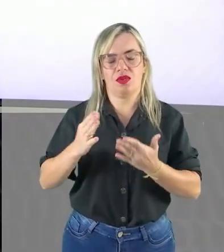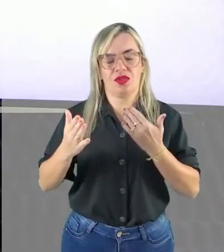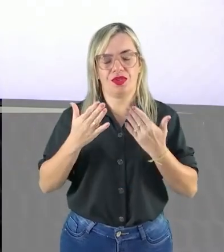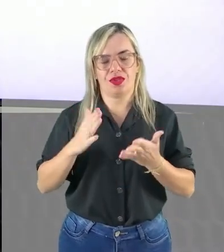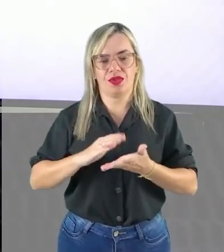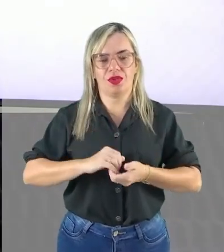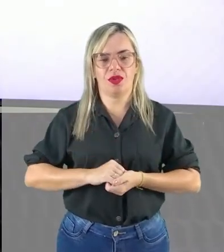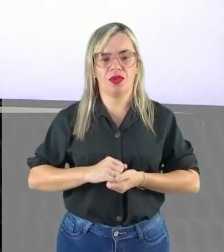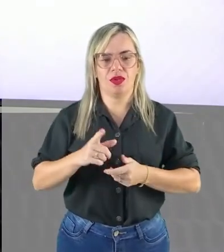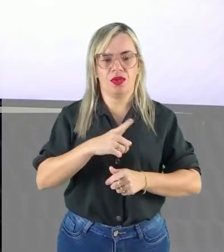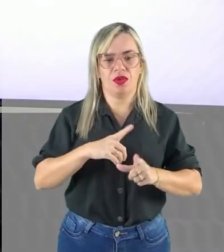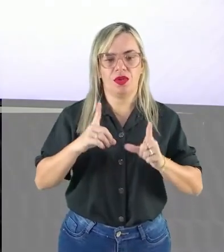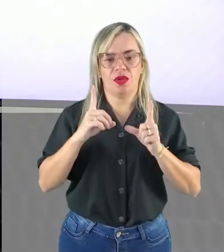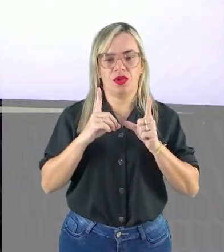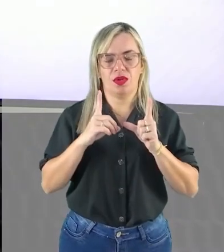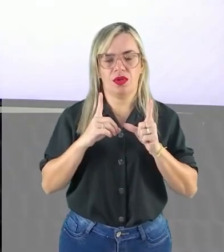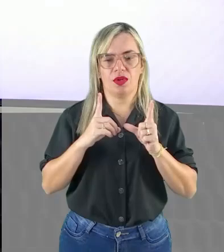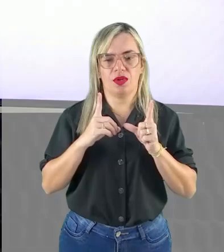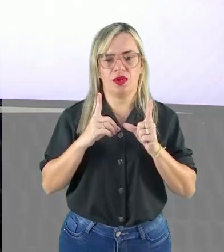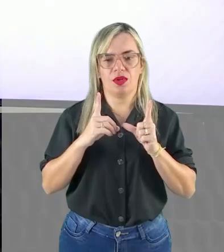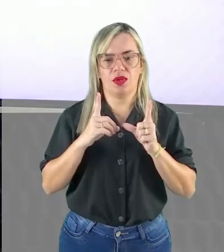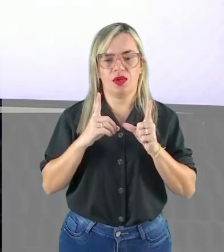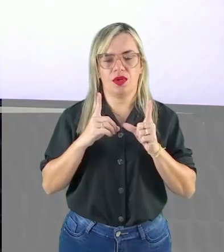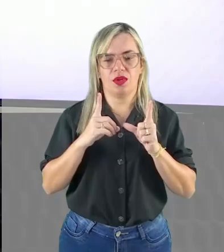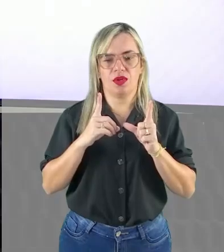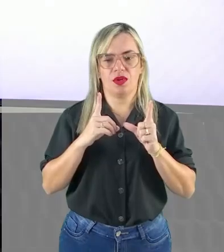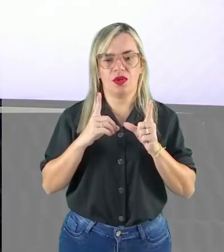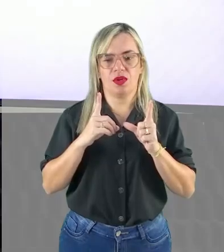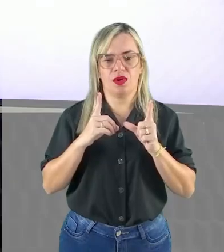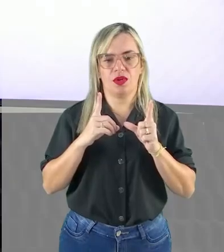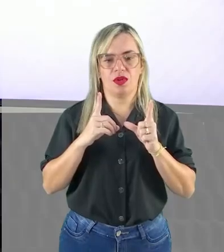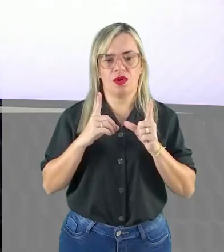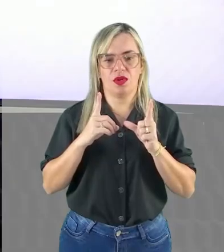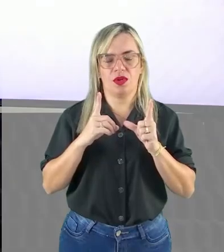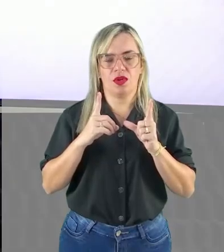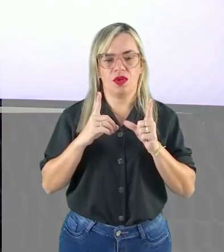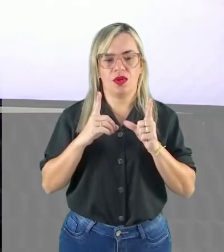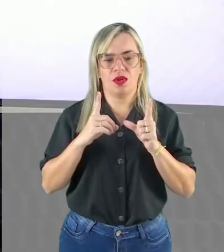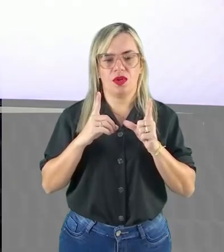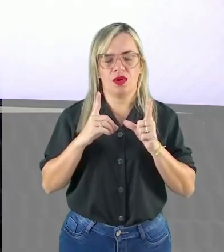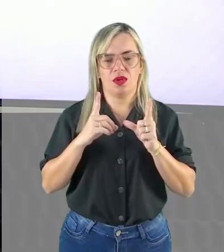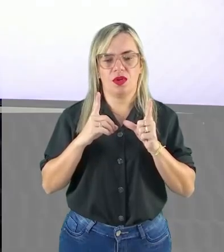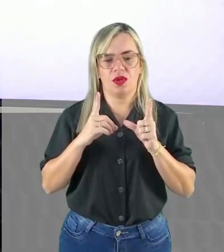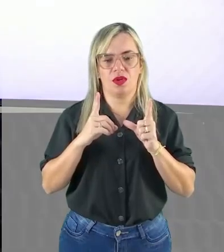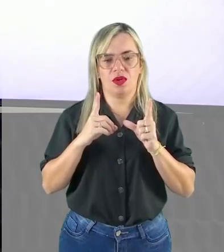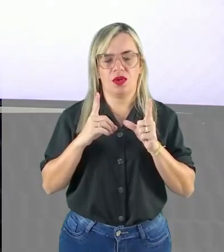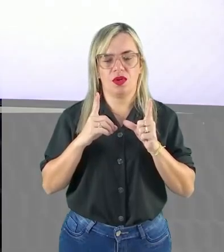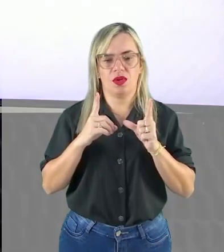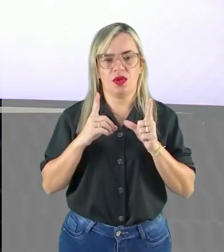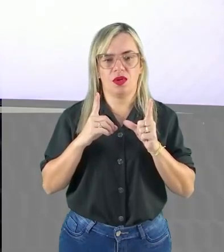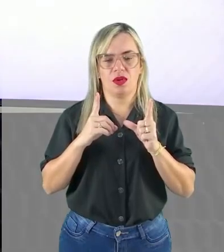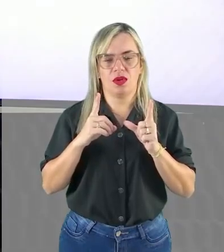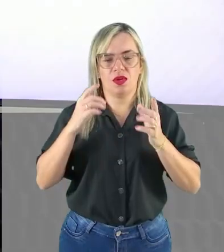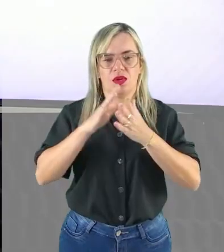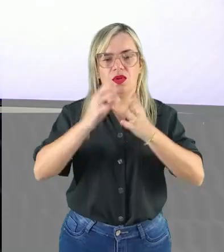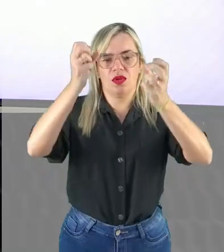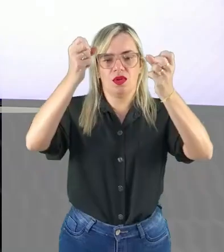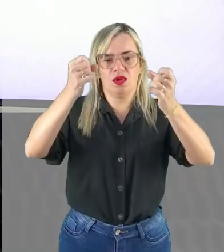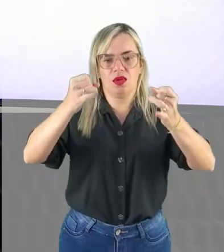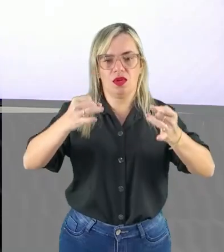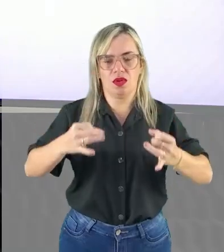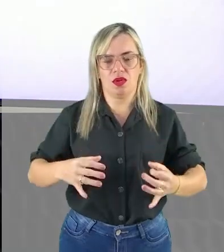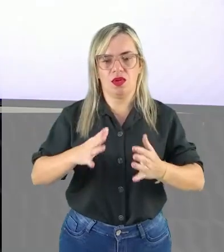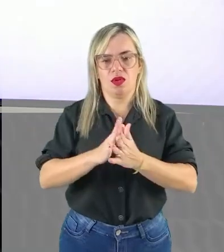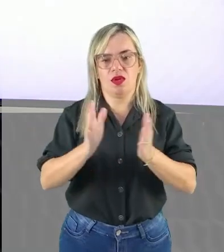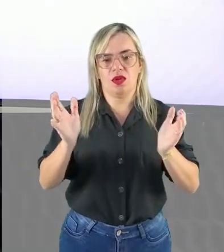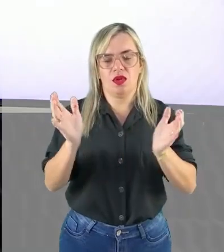letra D, explicar que a companhia japonesa Onron está donando o robogato à gente. Então, explicar que a